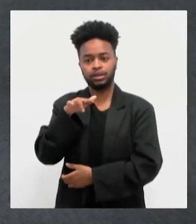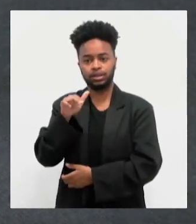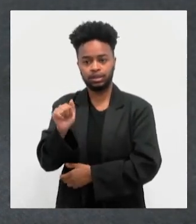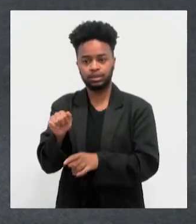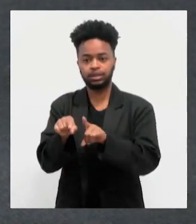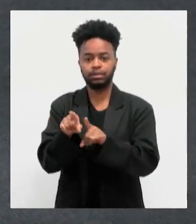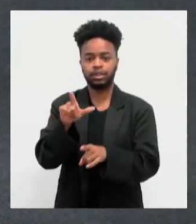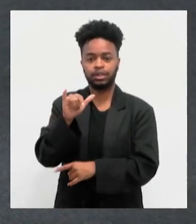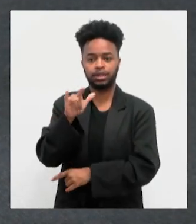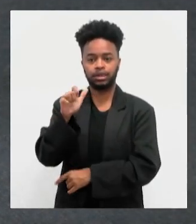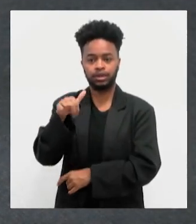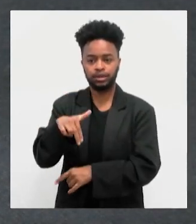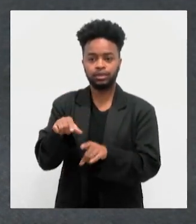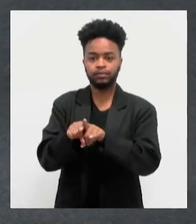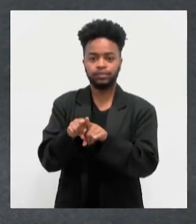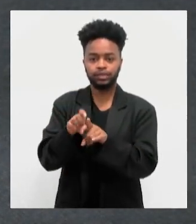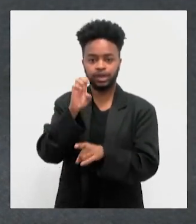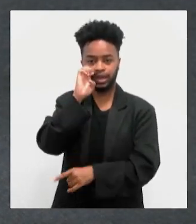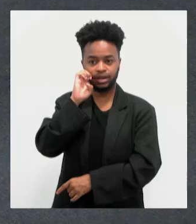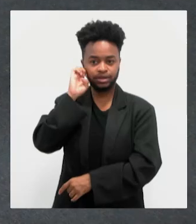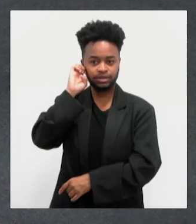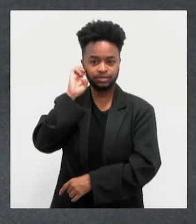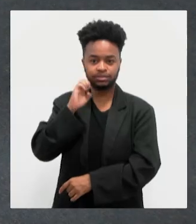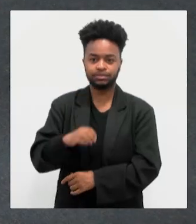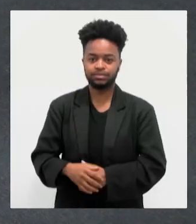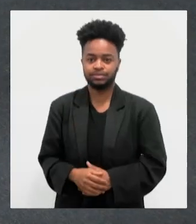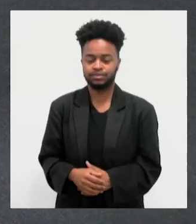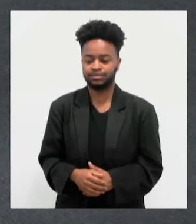Lilian Bering, a Hélia Takimoto,